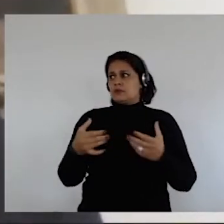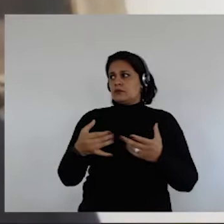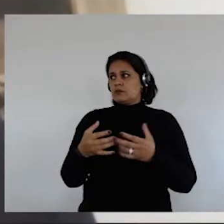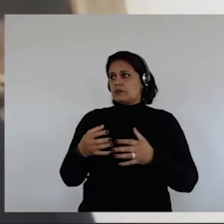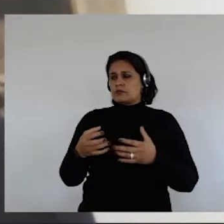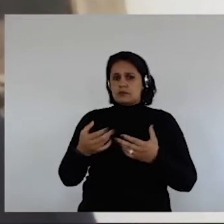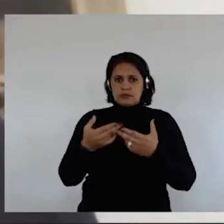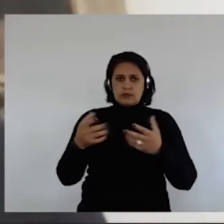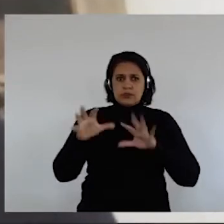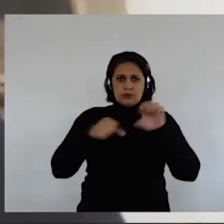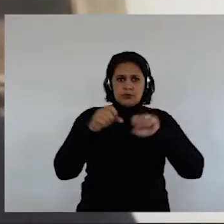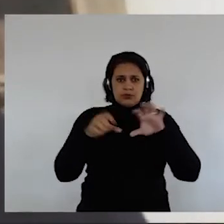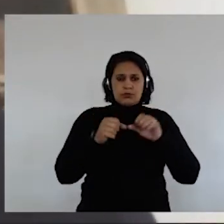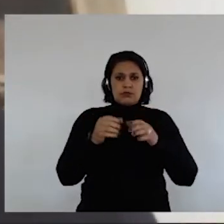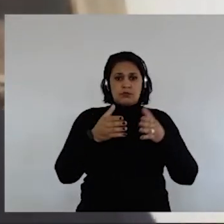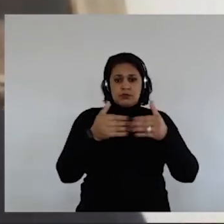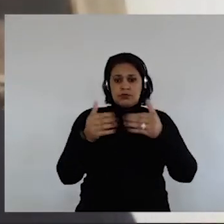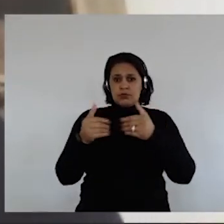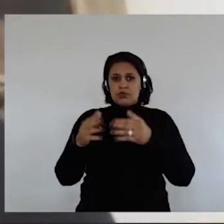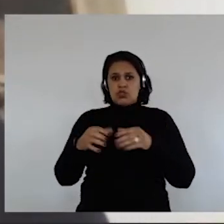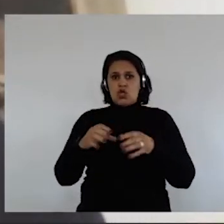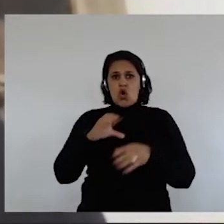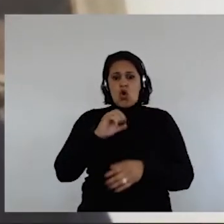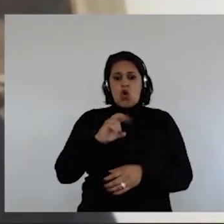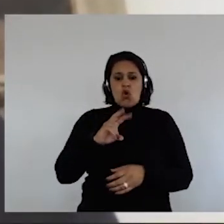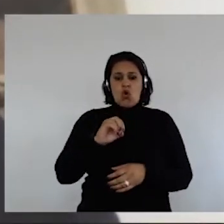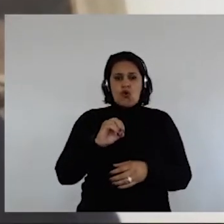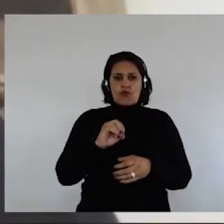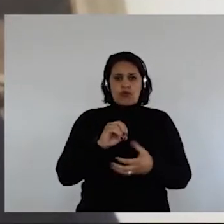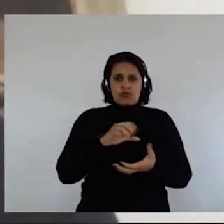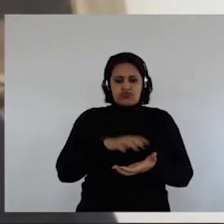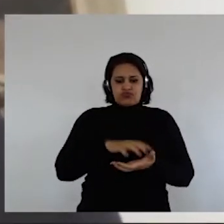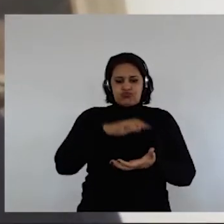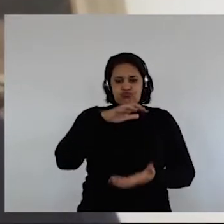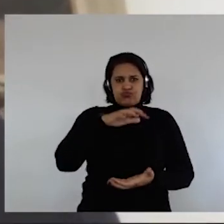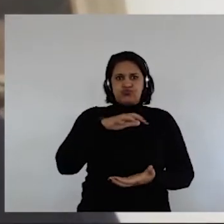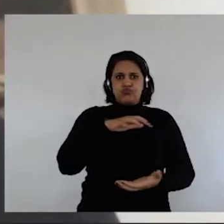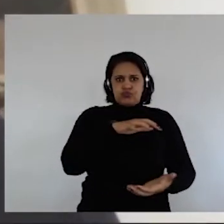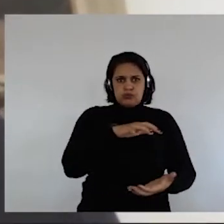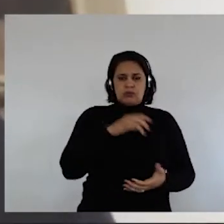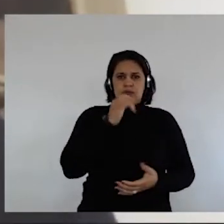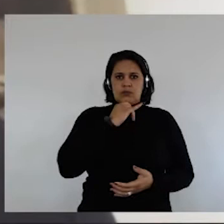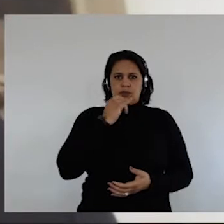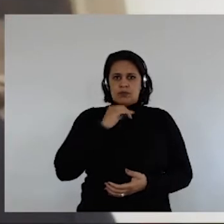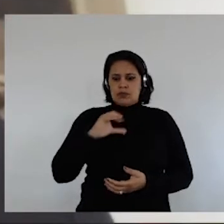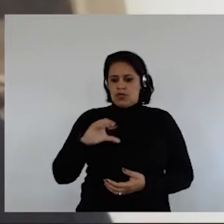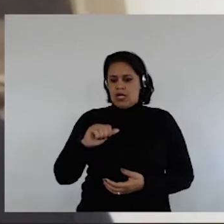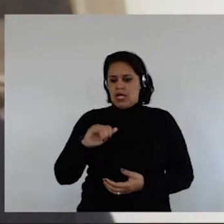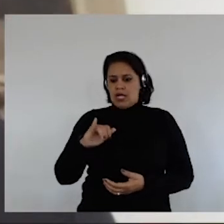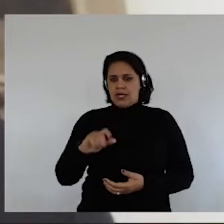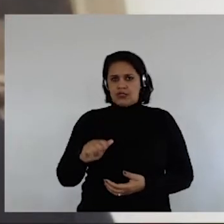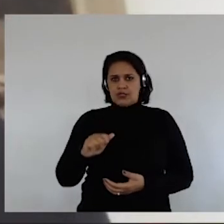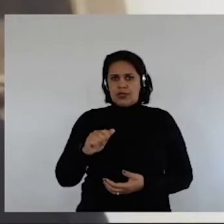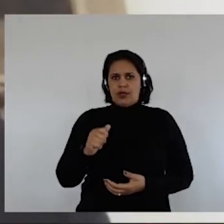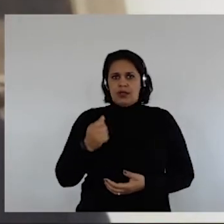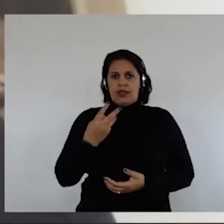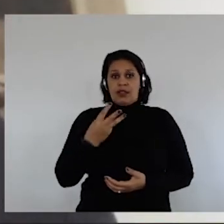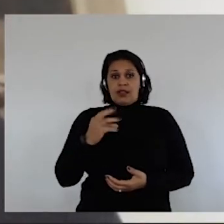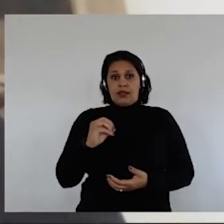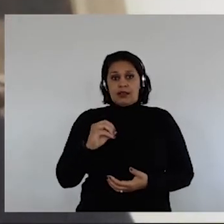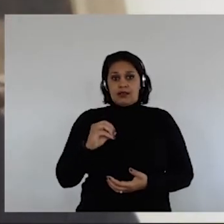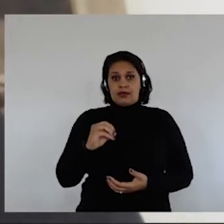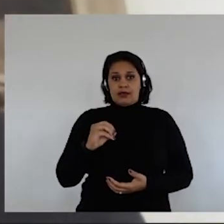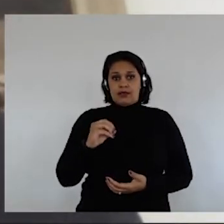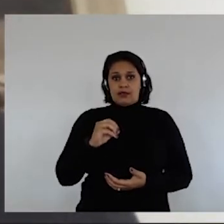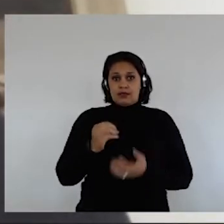pedidos de ovos. Em uma das cidades pesquisadas no interior do estado de São Paulo, a caixa de 30 dúzias de ovos brancos, tipo